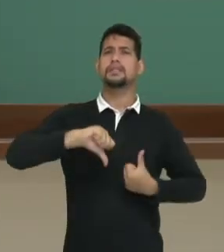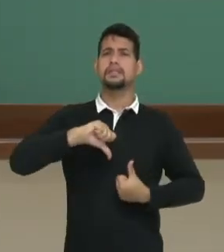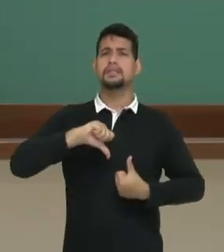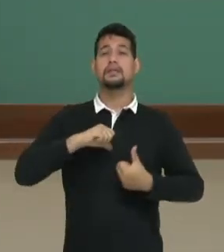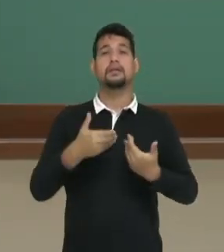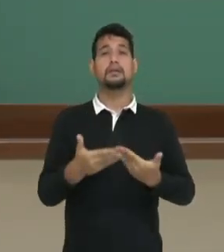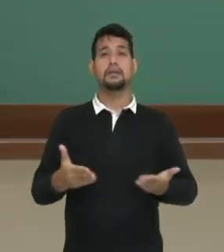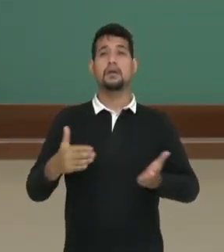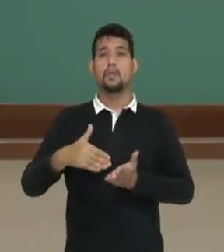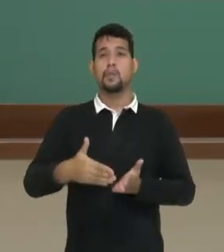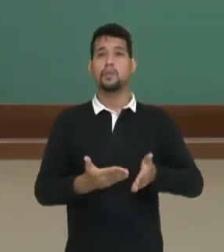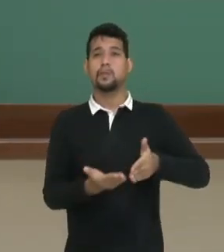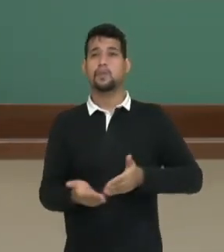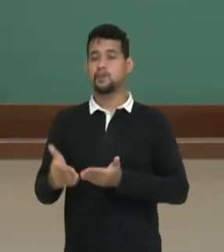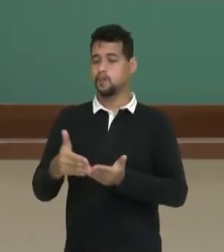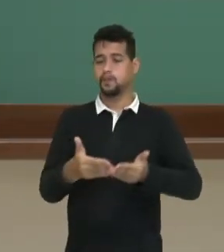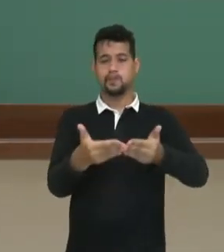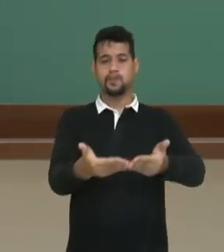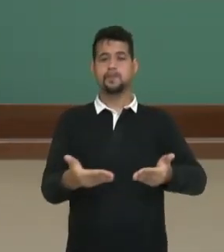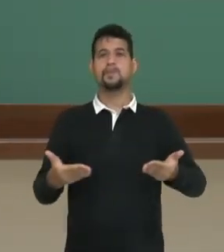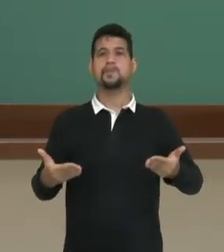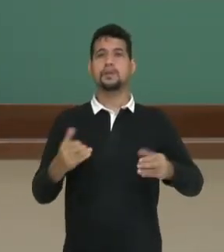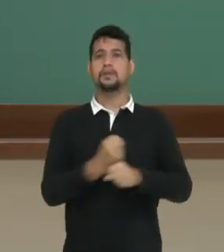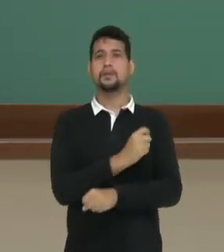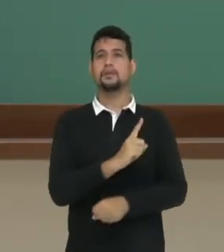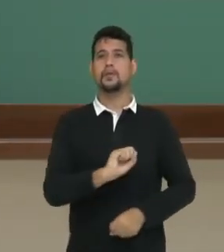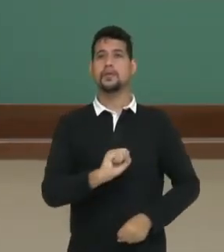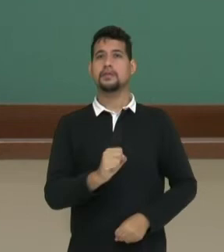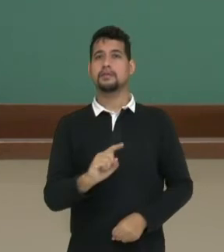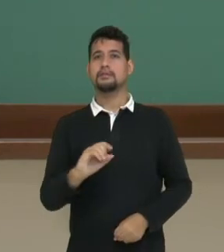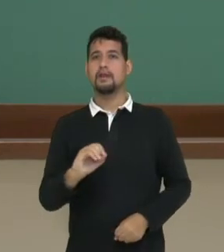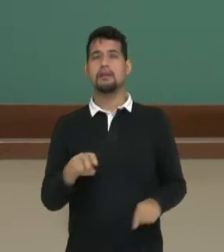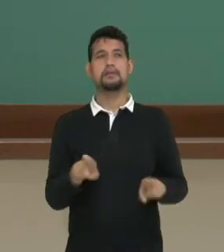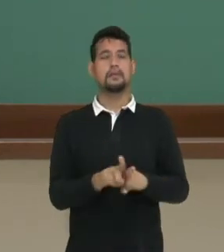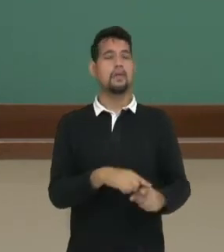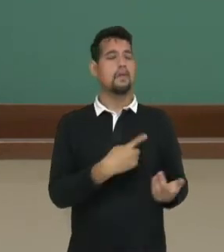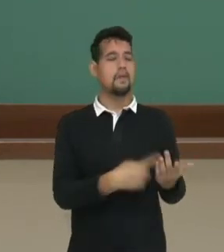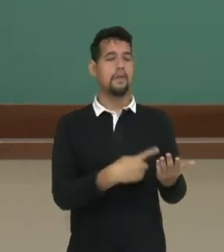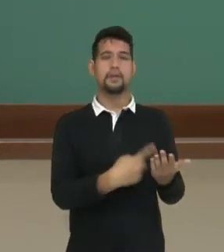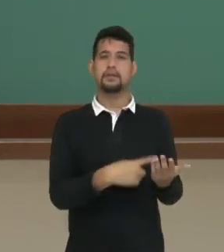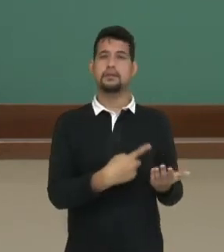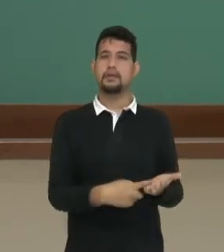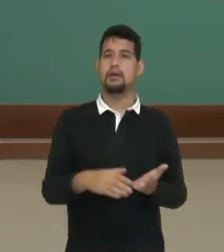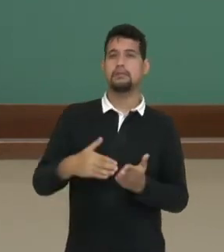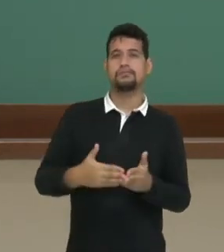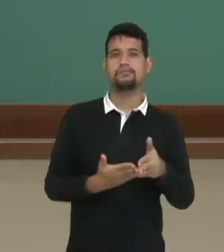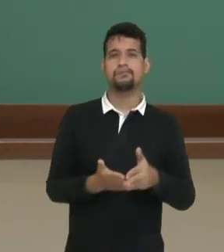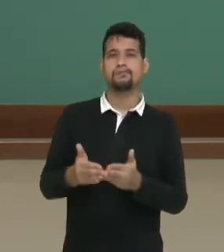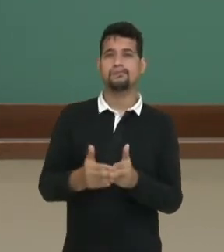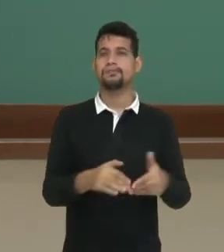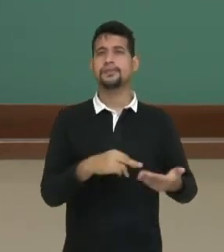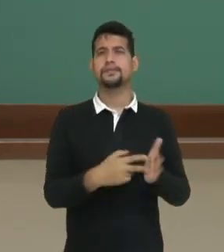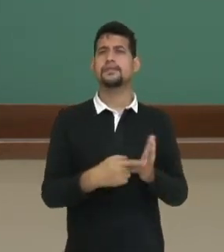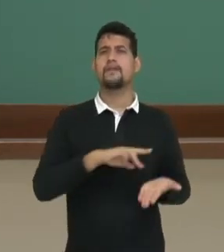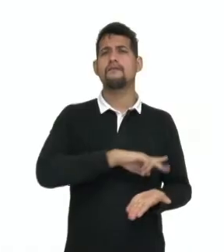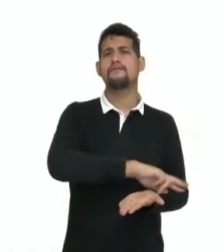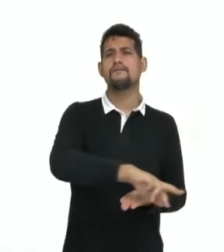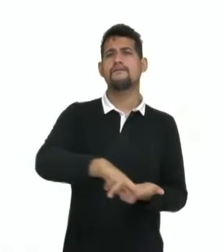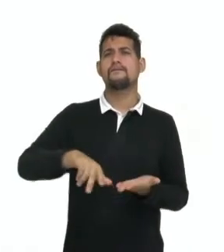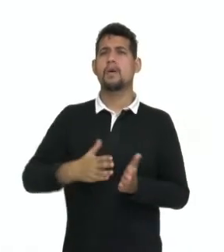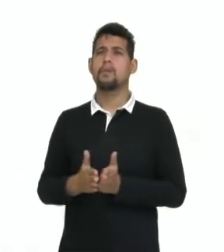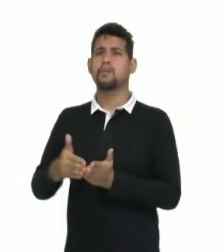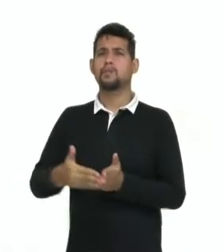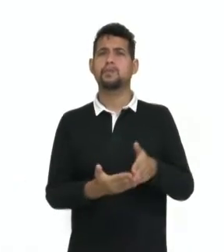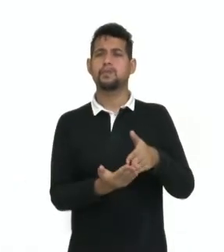dos portos, né, em 1810 e o tratado, né, de navegação, dezenas de navios vão entrar